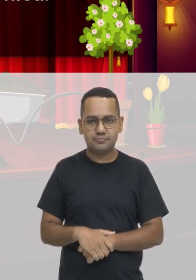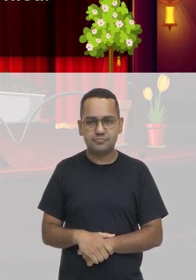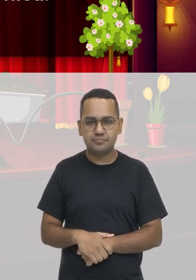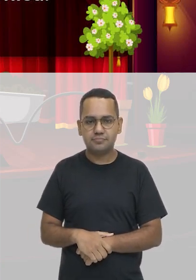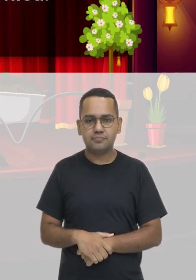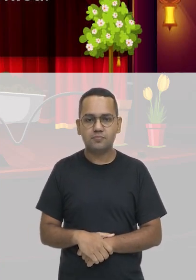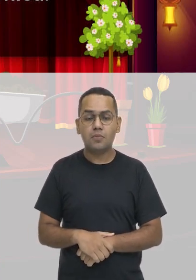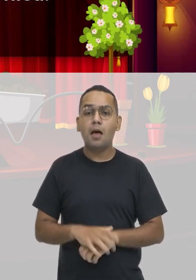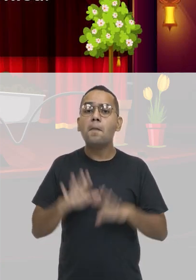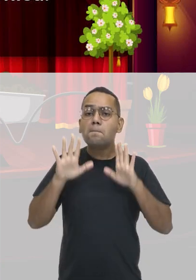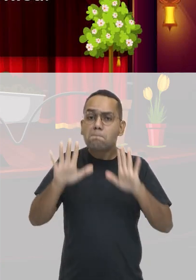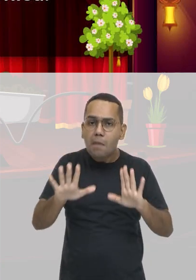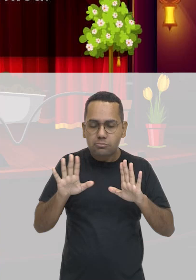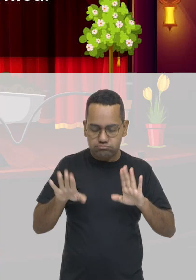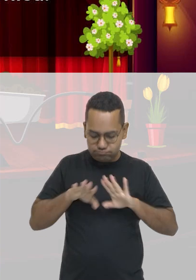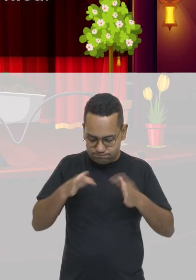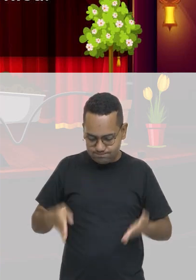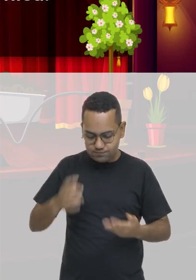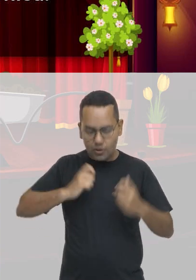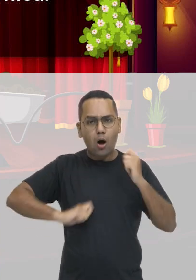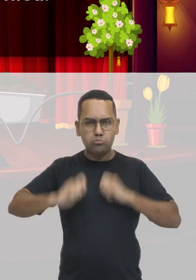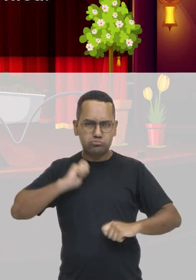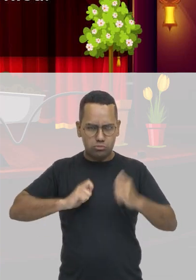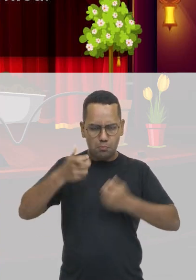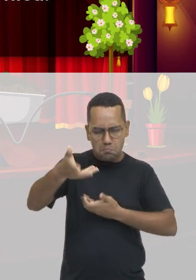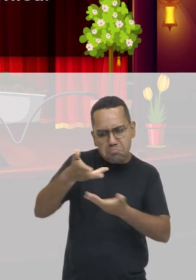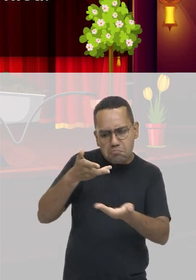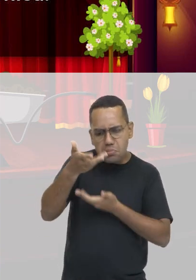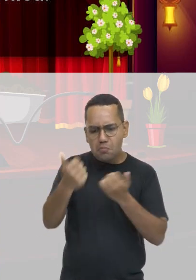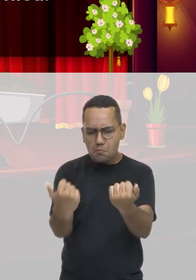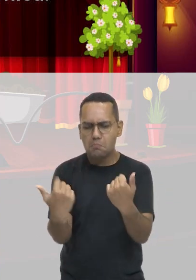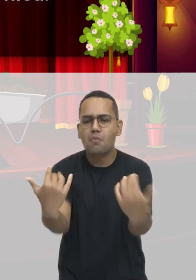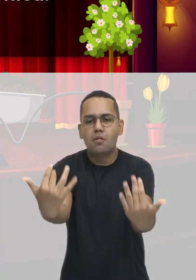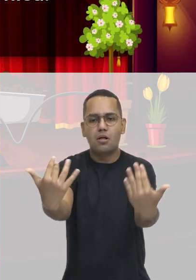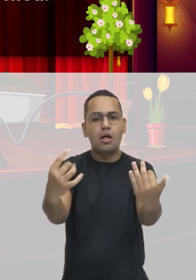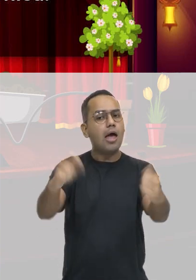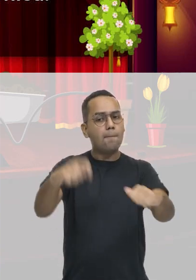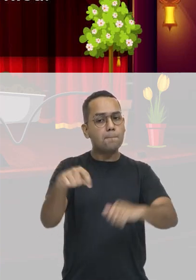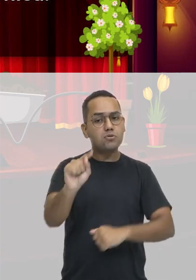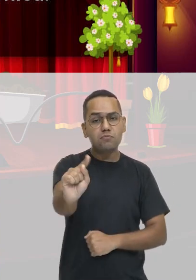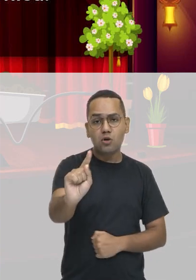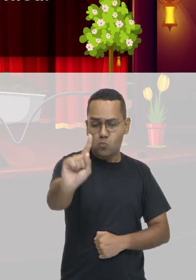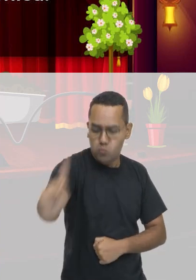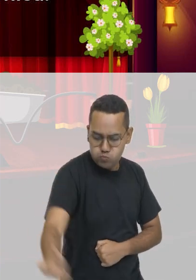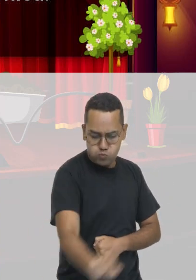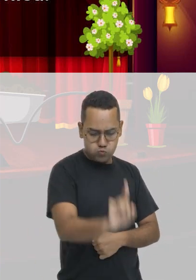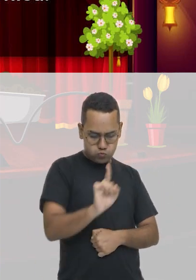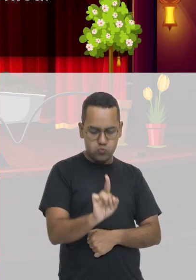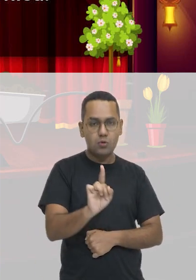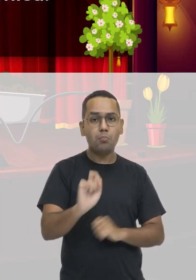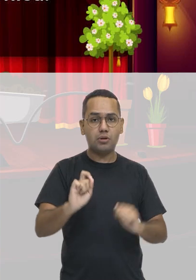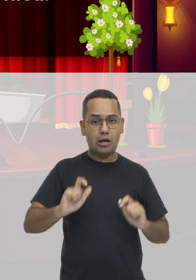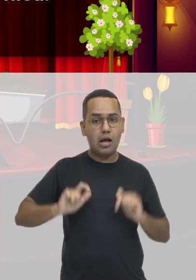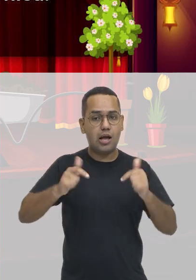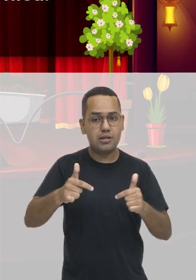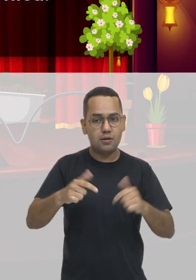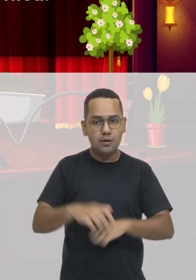peça interativa, o espectador pode até mesmo ser chamado a participar da ação, mostrando que